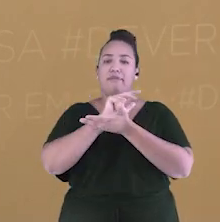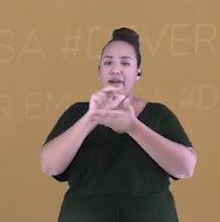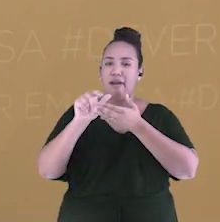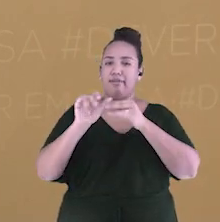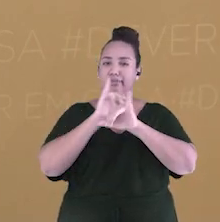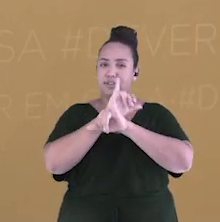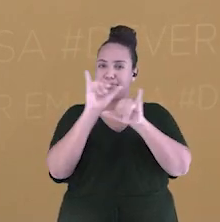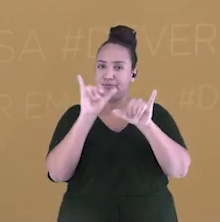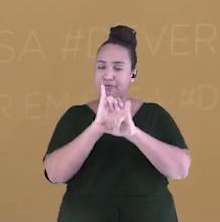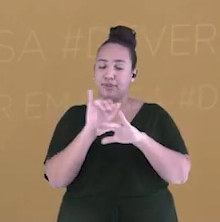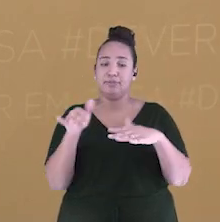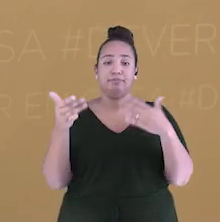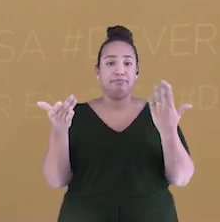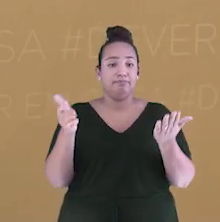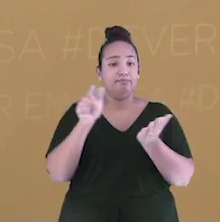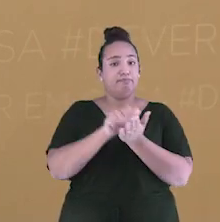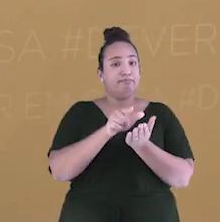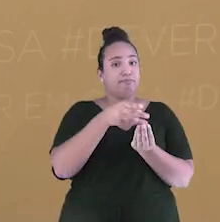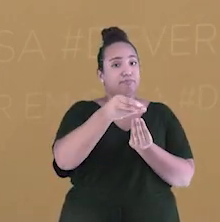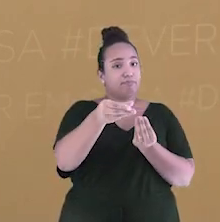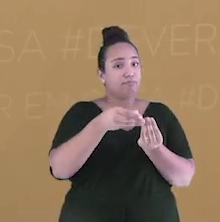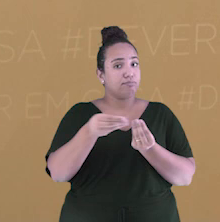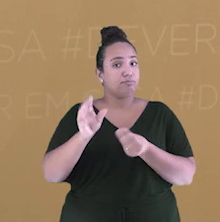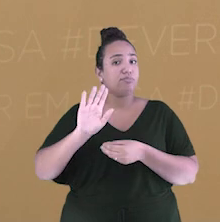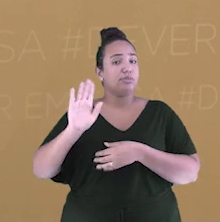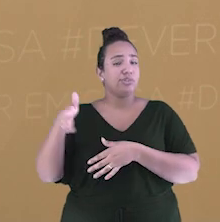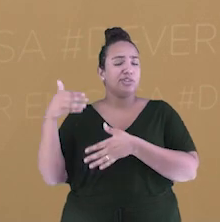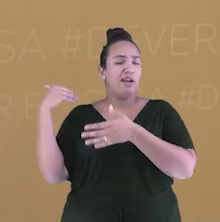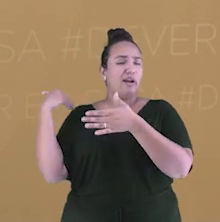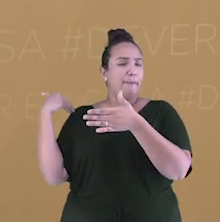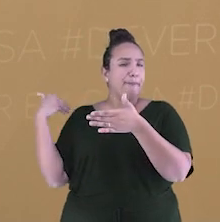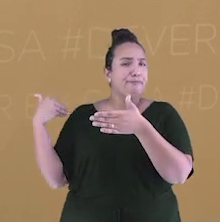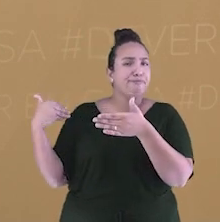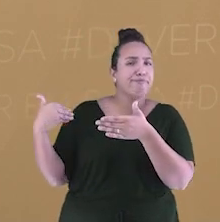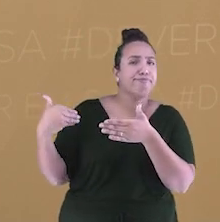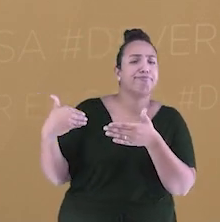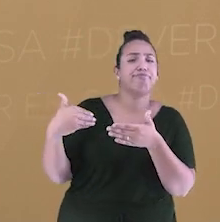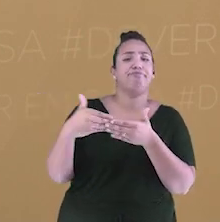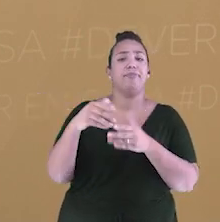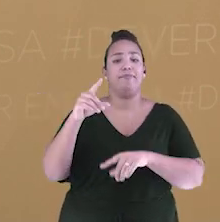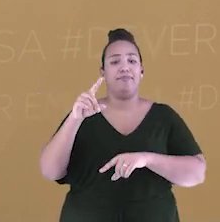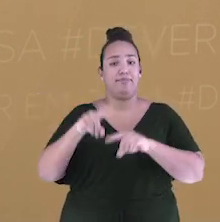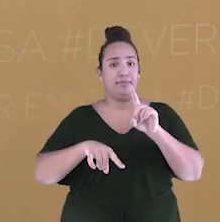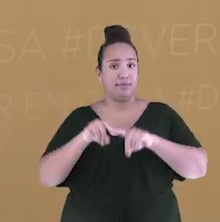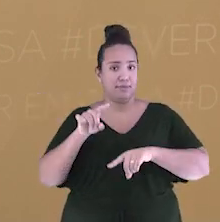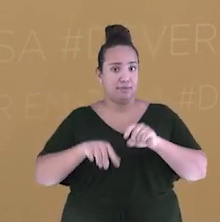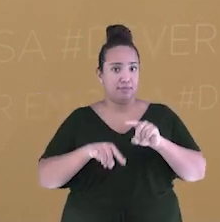termo folheto refere-se desde longa data aos